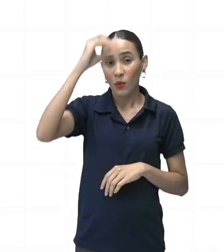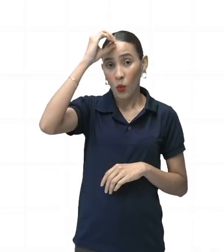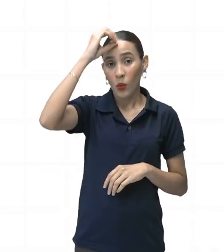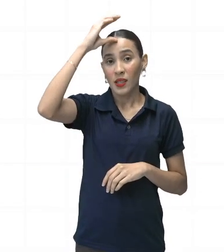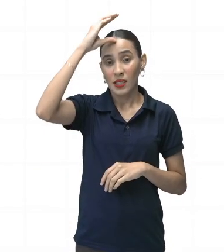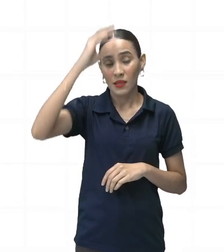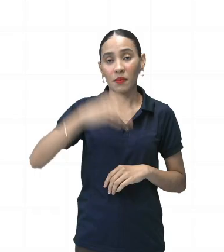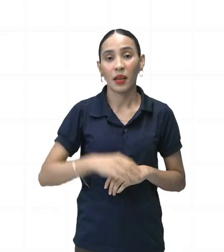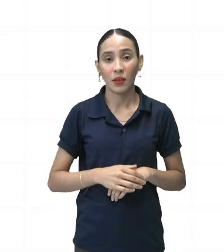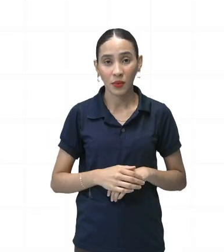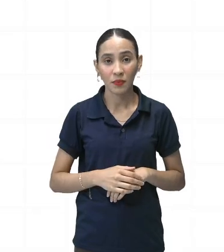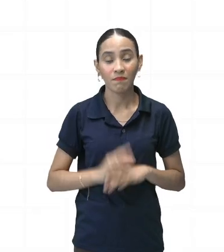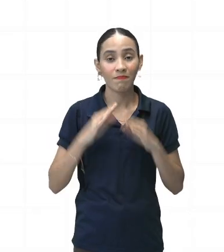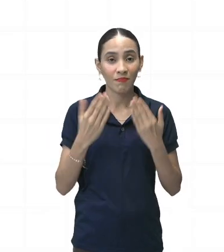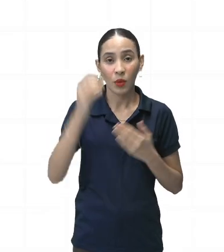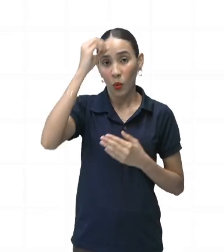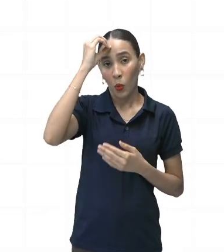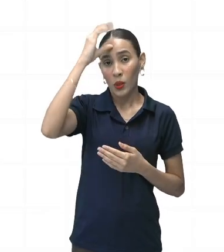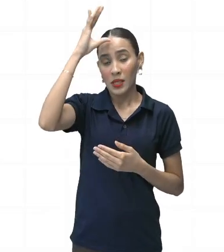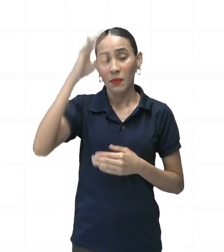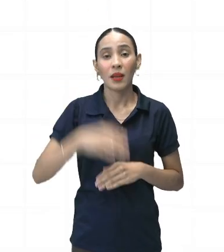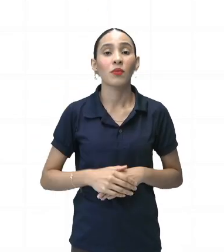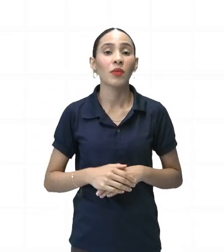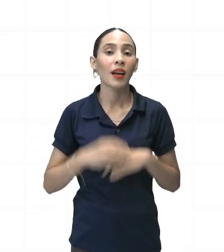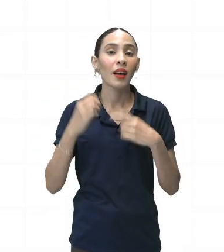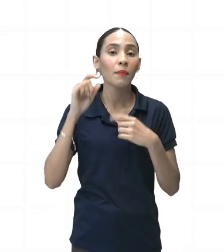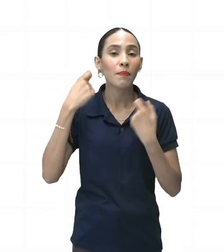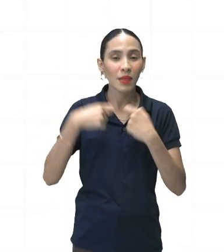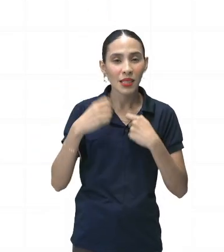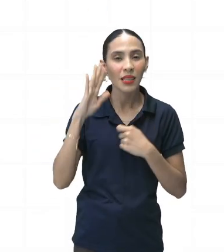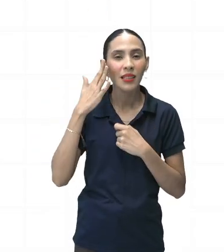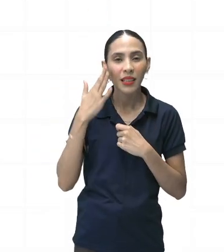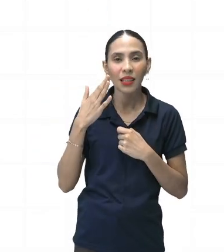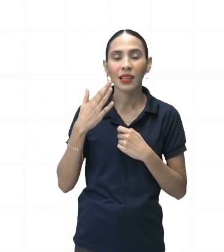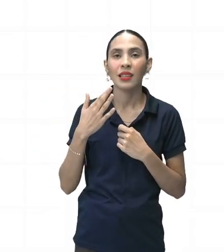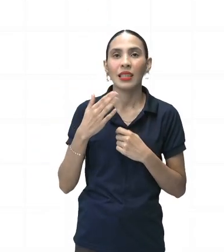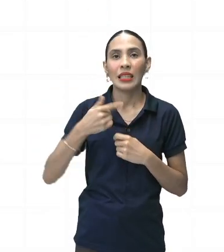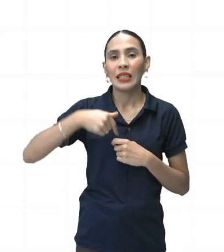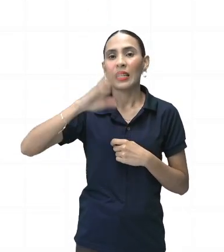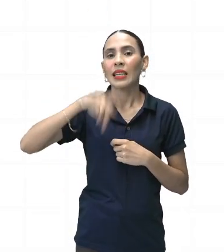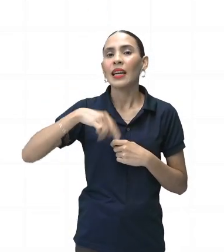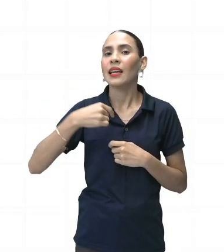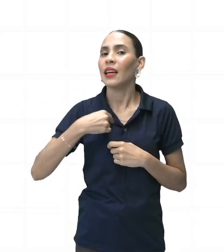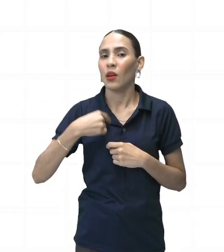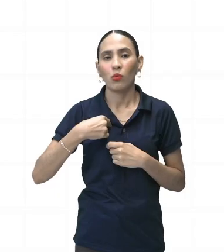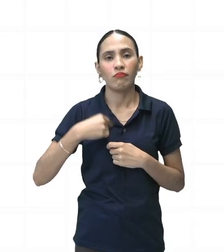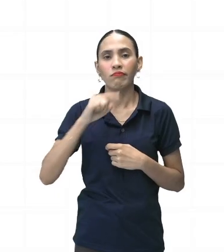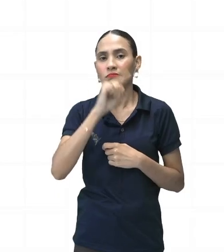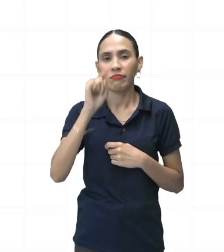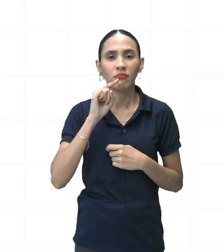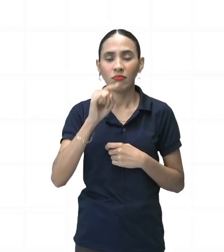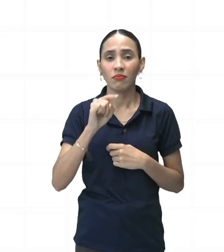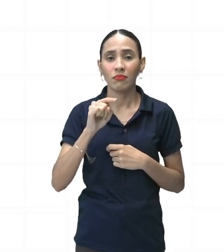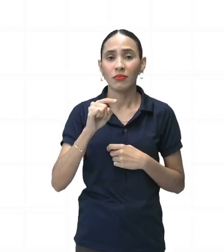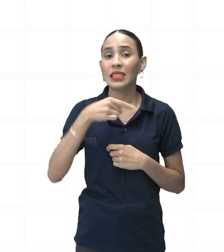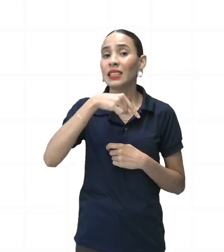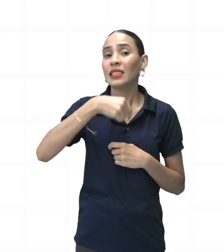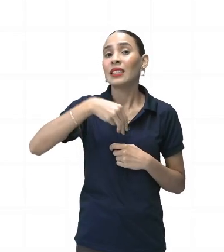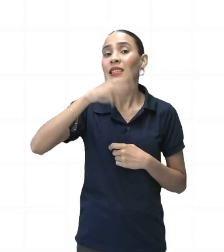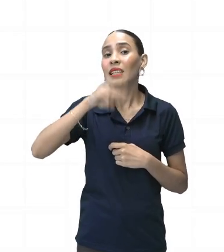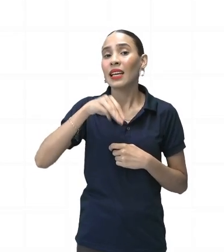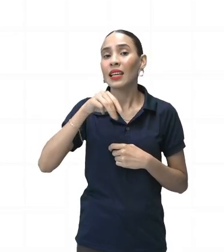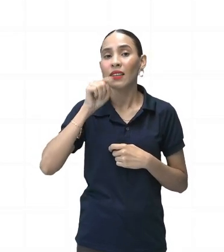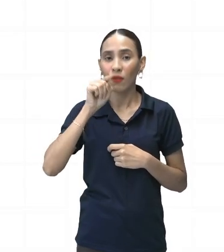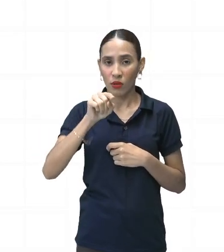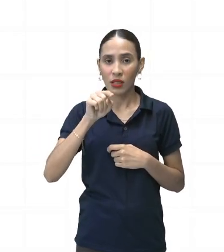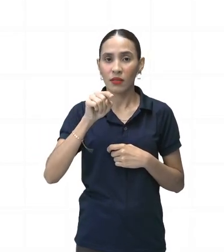autoconhecimento. E esse autoconhecimento é entender quem somos nós. Quem é você com seus